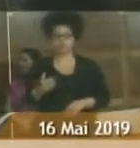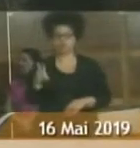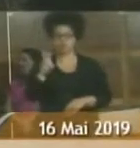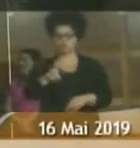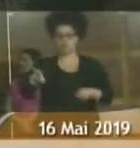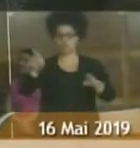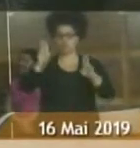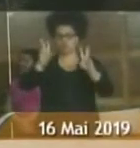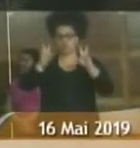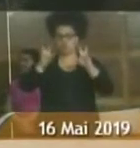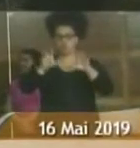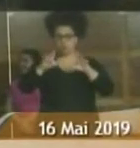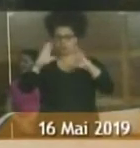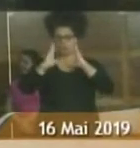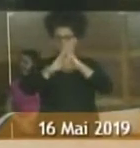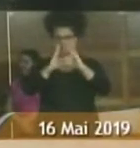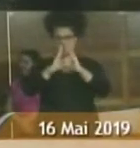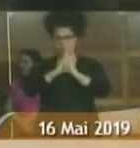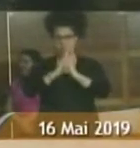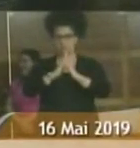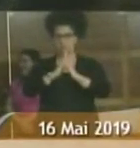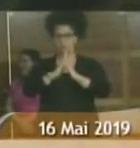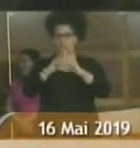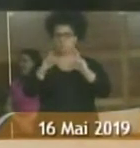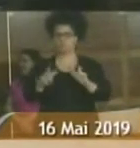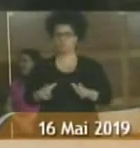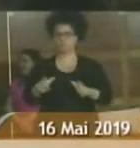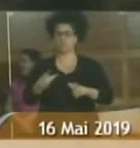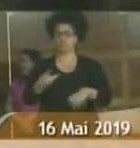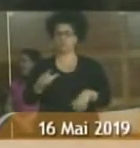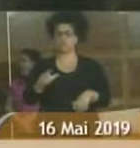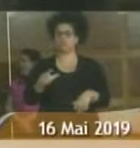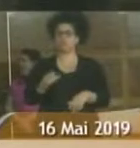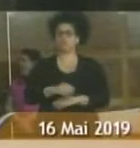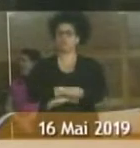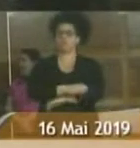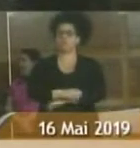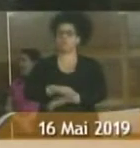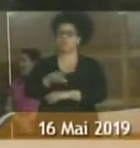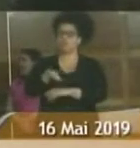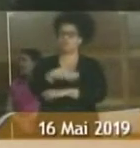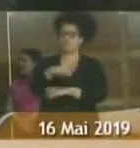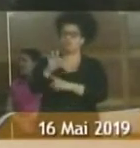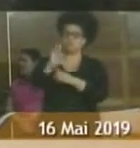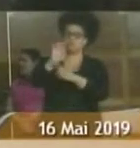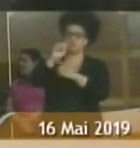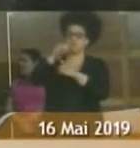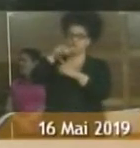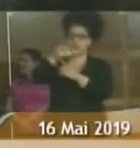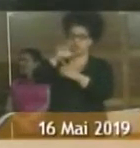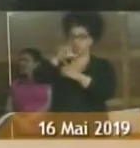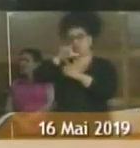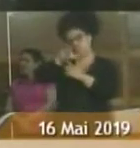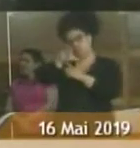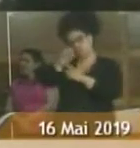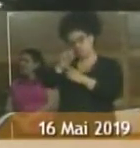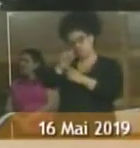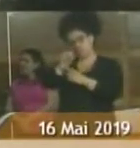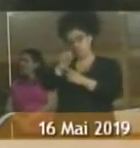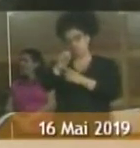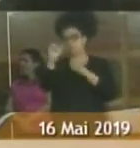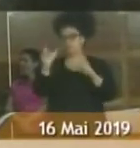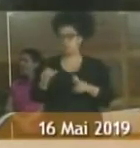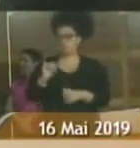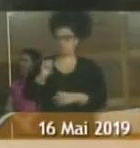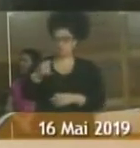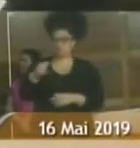anexos, referente à ação de uso capião, cujo objeto refere-se ao imóvel situado na rua Francelino de Alves de Lima, na